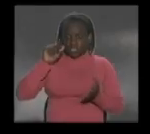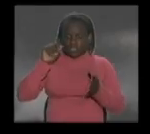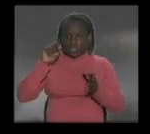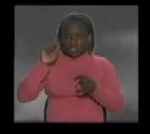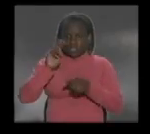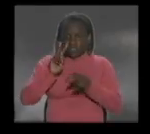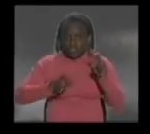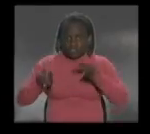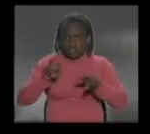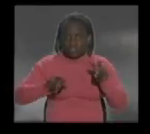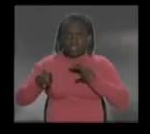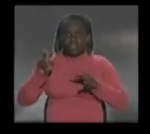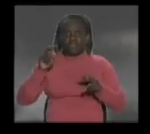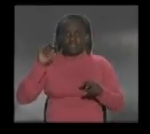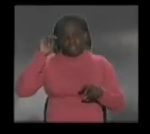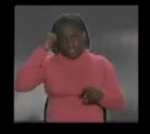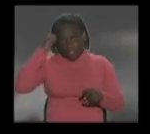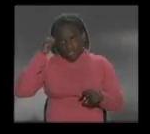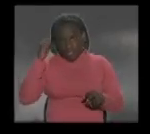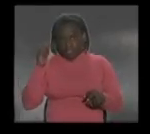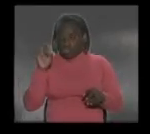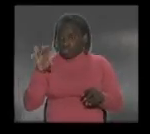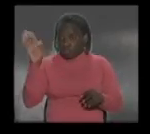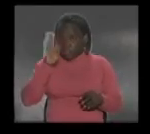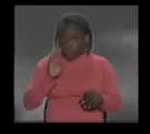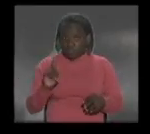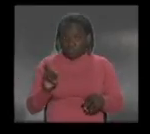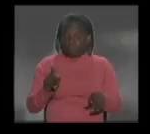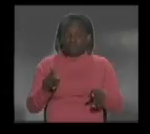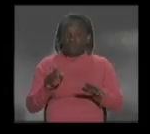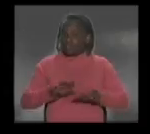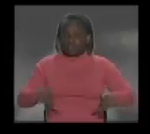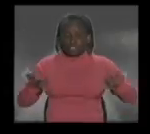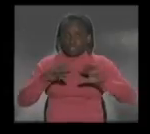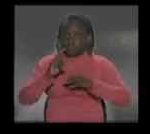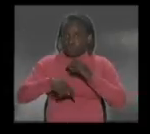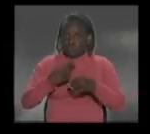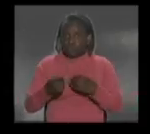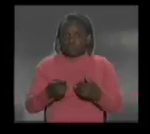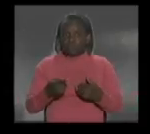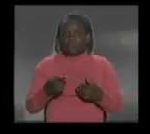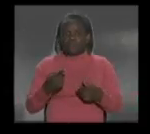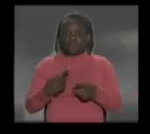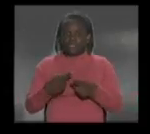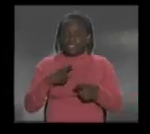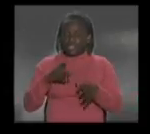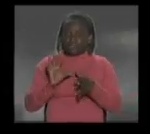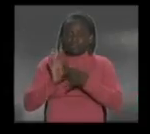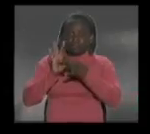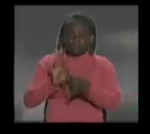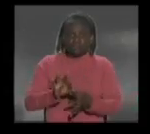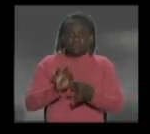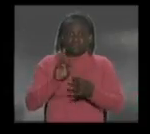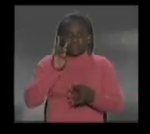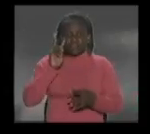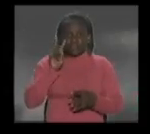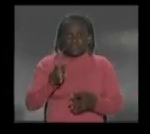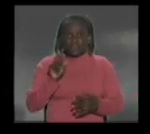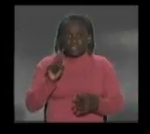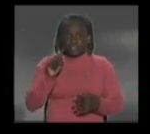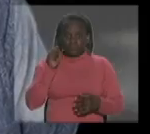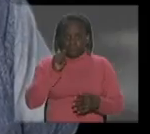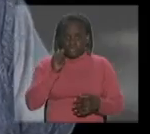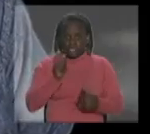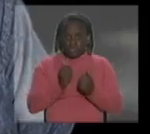das mulheres negras no audiovisual, não só no Brasil, mas de um modo geral no mundo. Quer dizer, há uma conexão. Uma das coisas que você percebe é que as